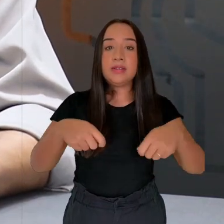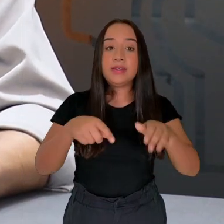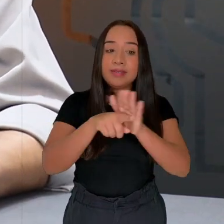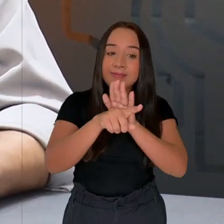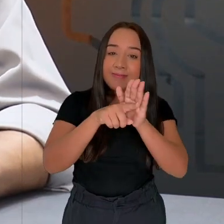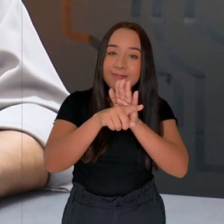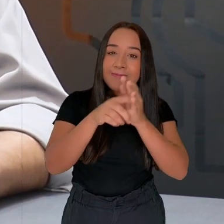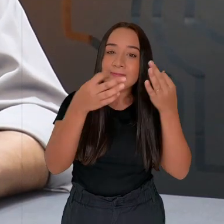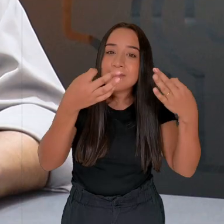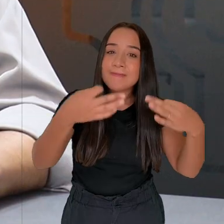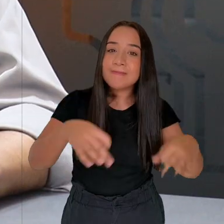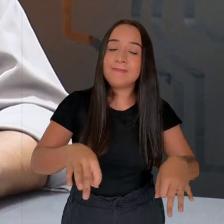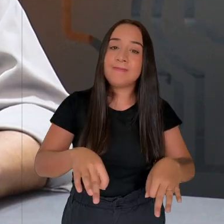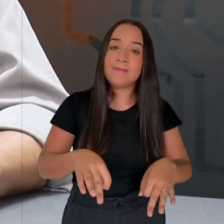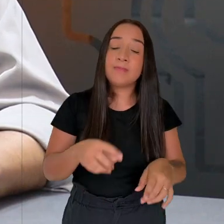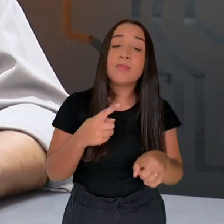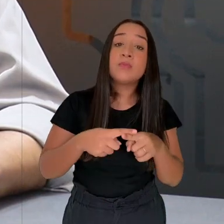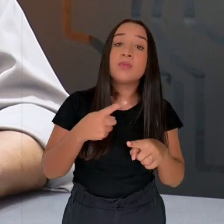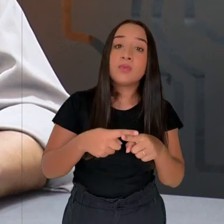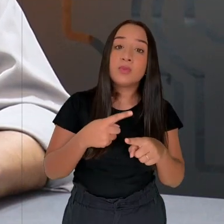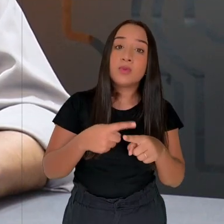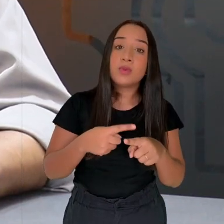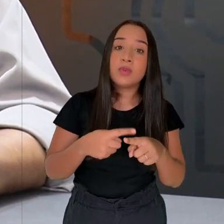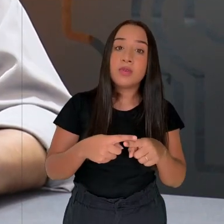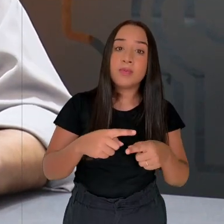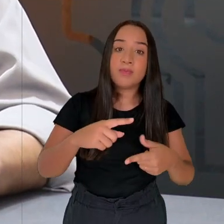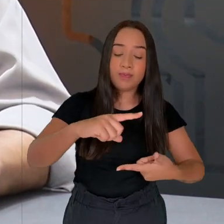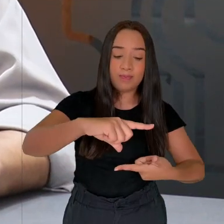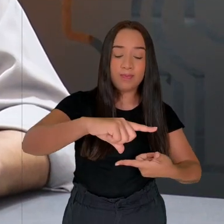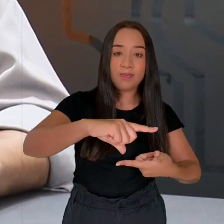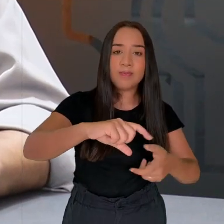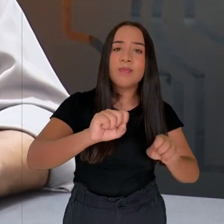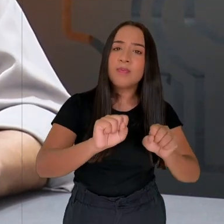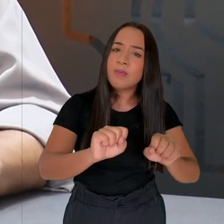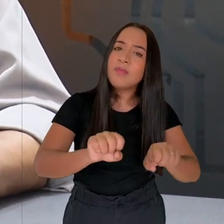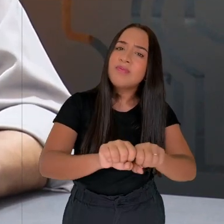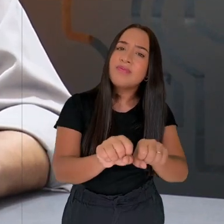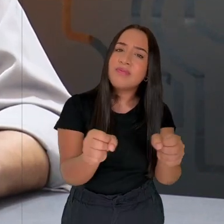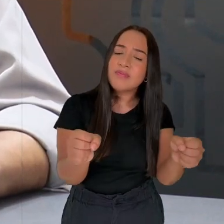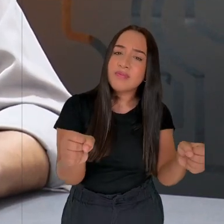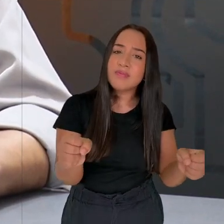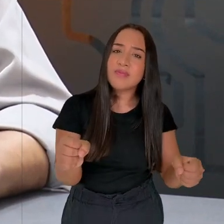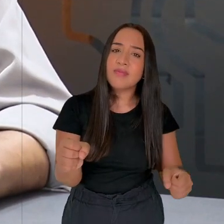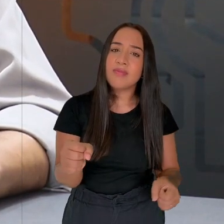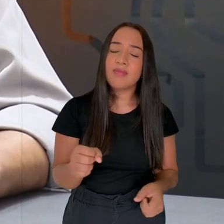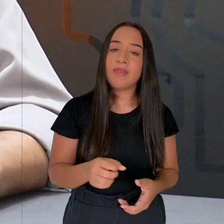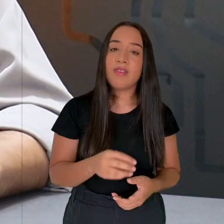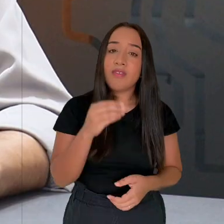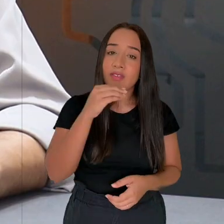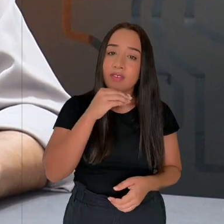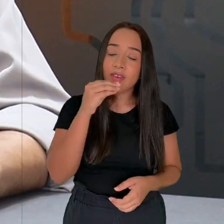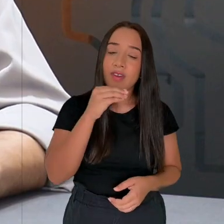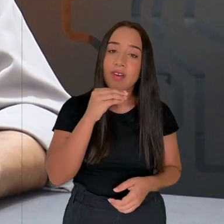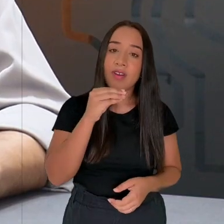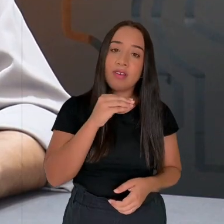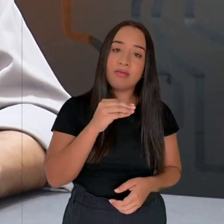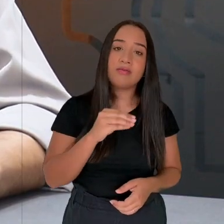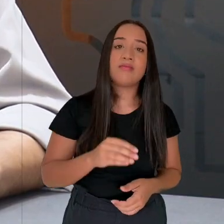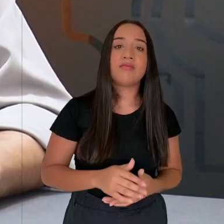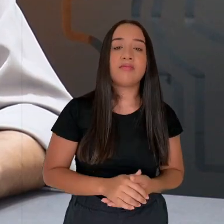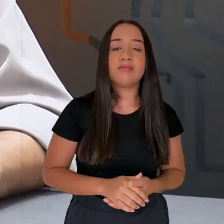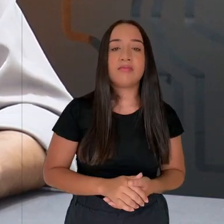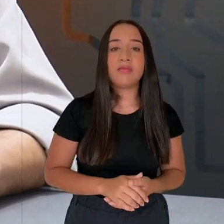para algo que ela não é fabricada. Nenhuma placa eletrônica foi feita para que tenha substituição de